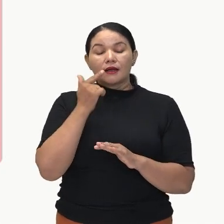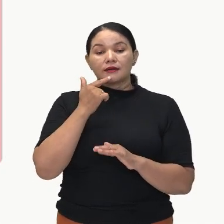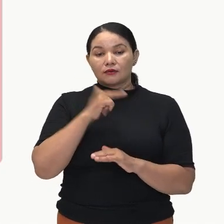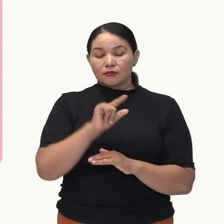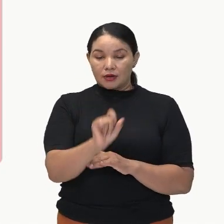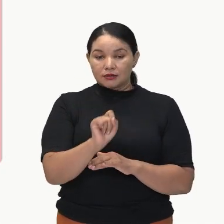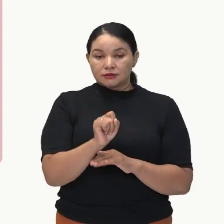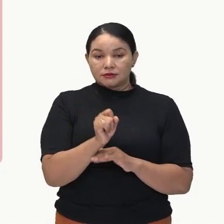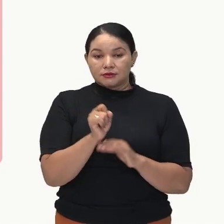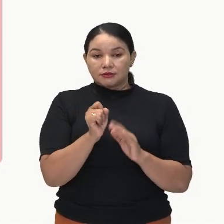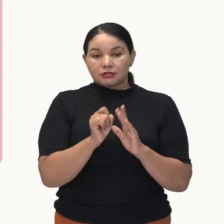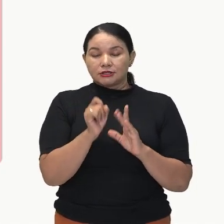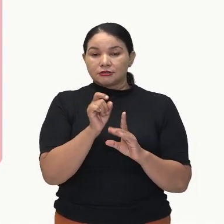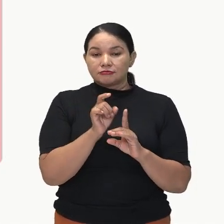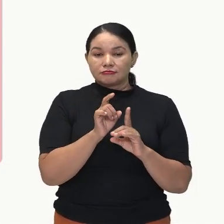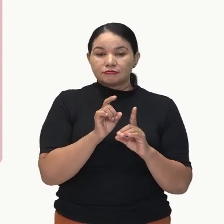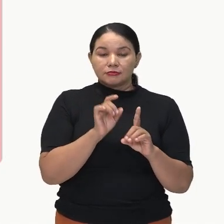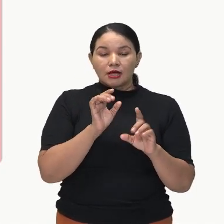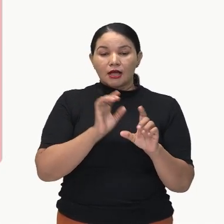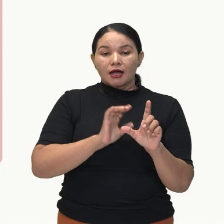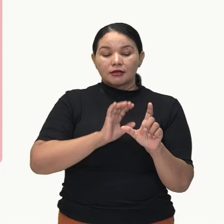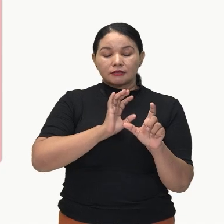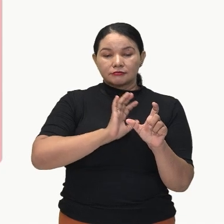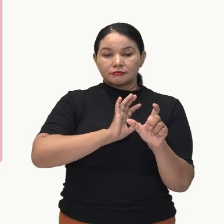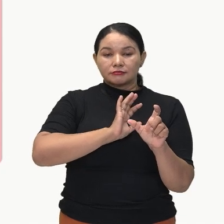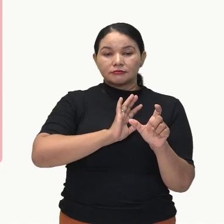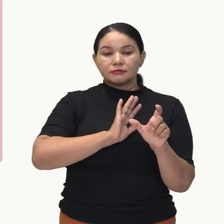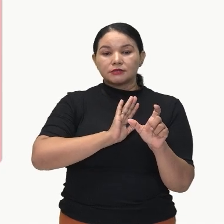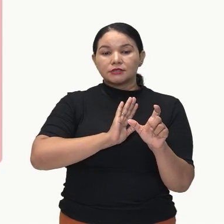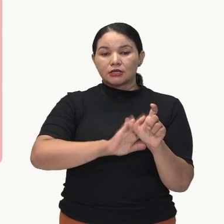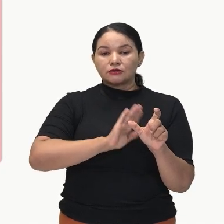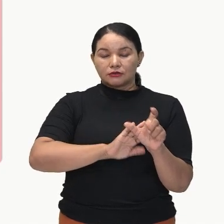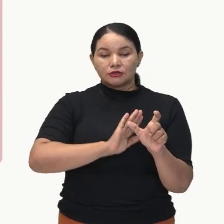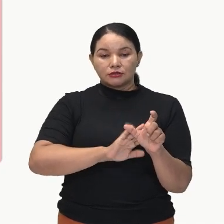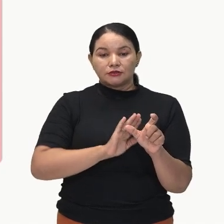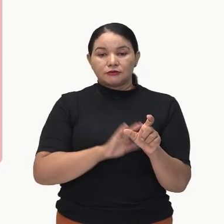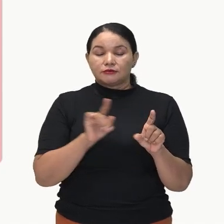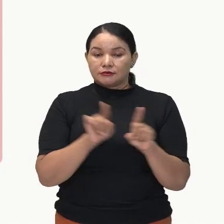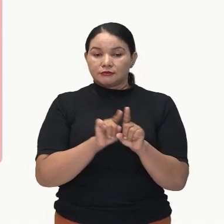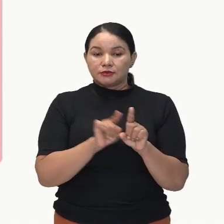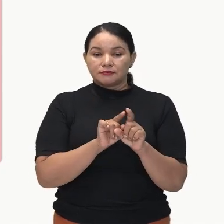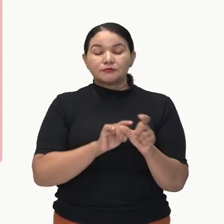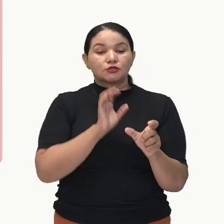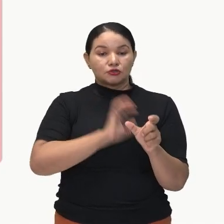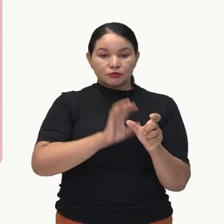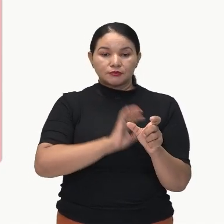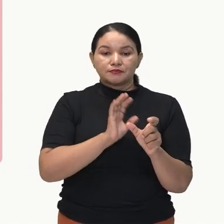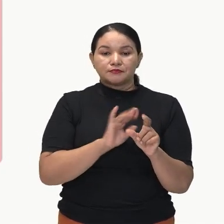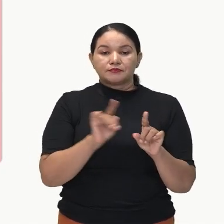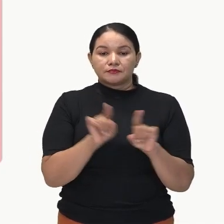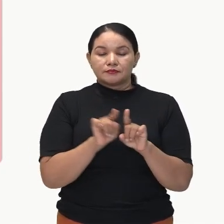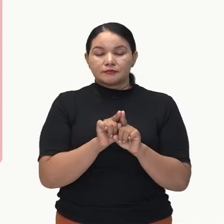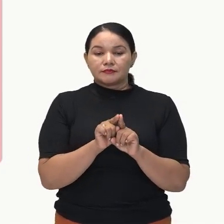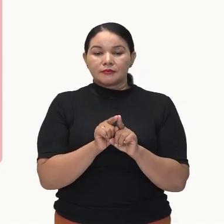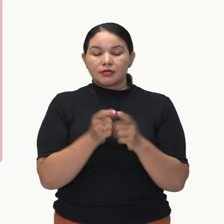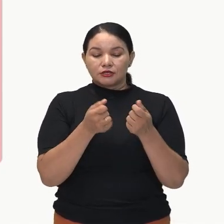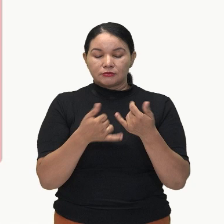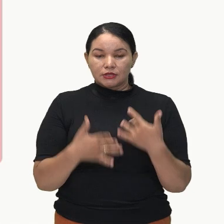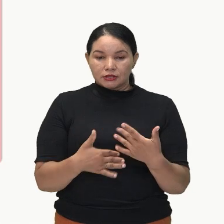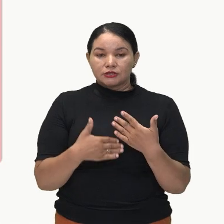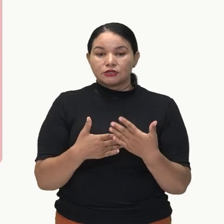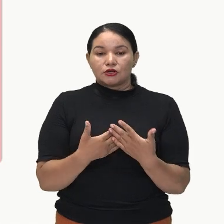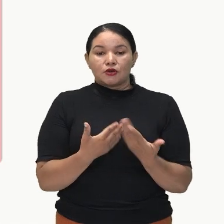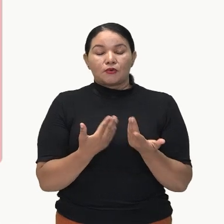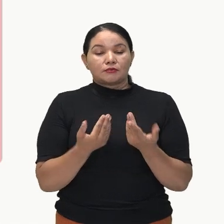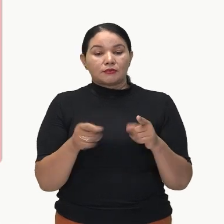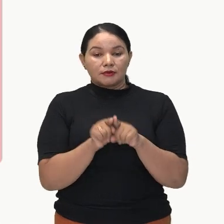cheia de tecnicismo, né? Temos uma ordem lógica, o uso do presente, né? E precisa ser